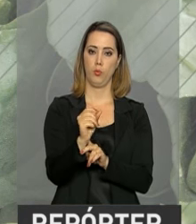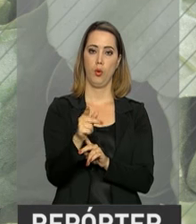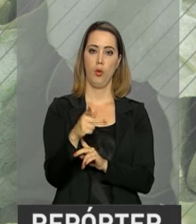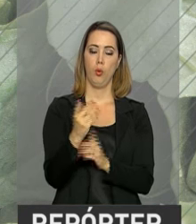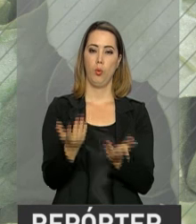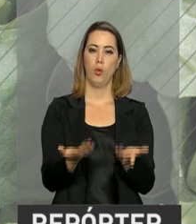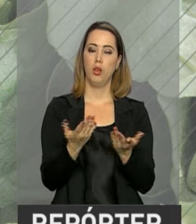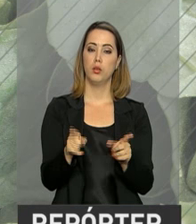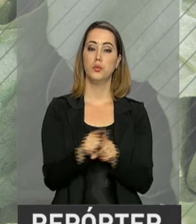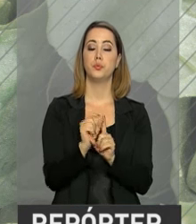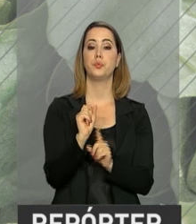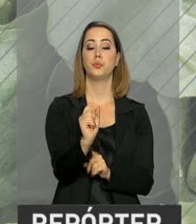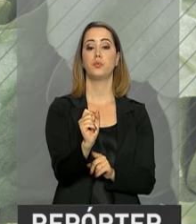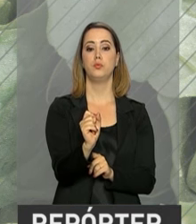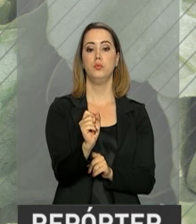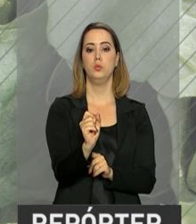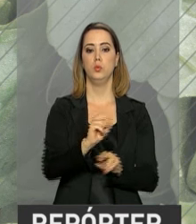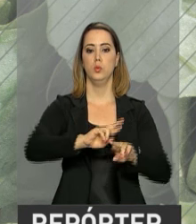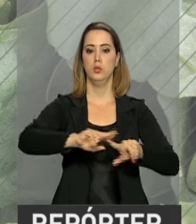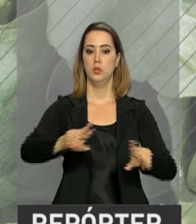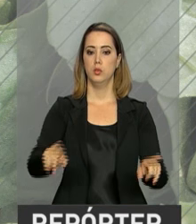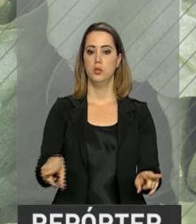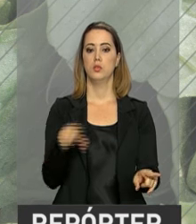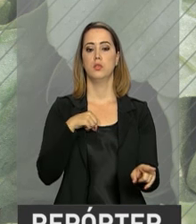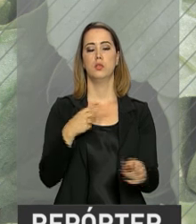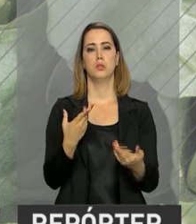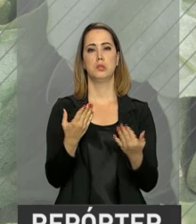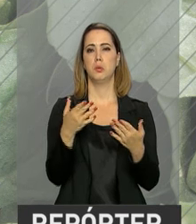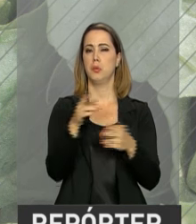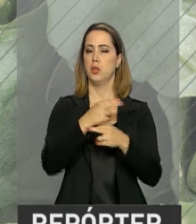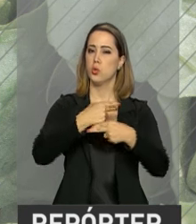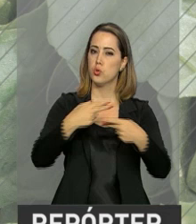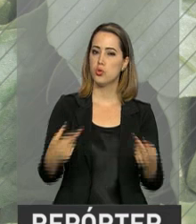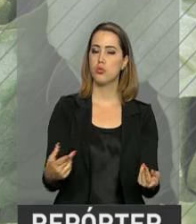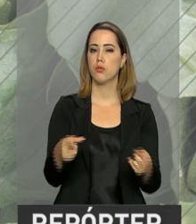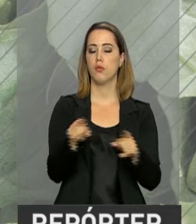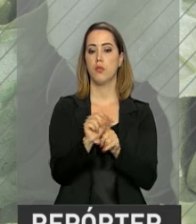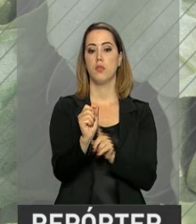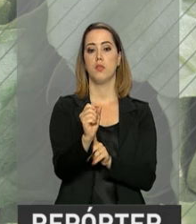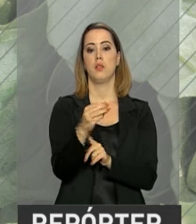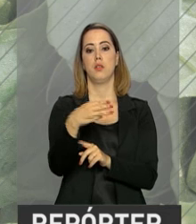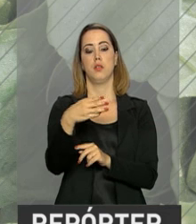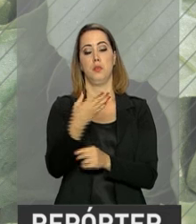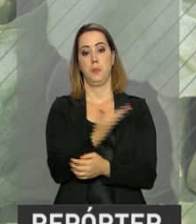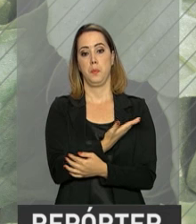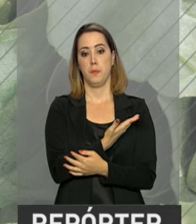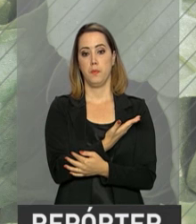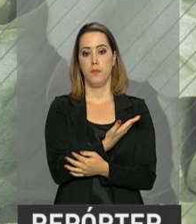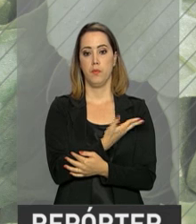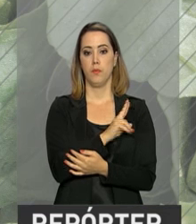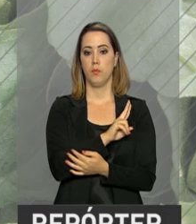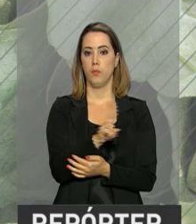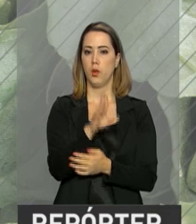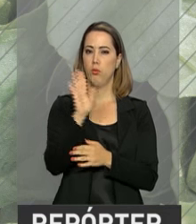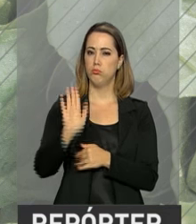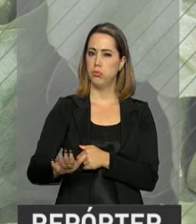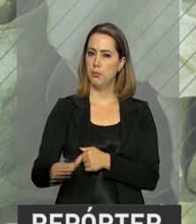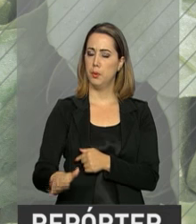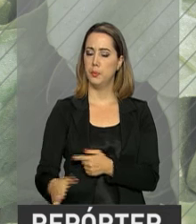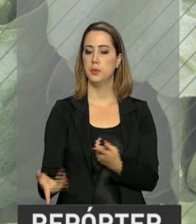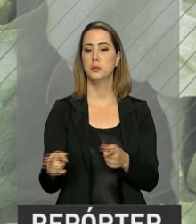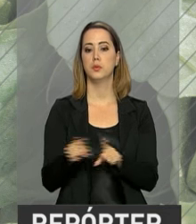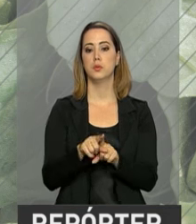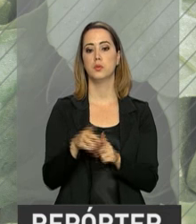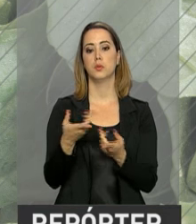hortaliças houve ainda queda nos preços médios do espinafre ao cachor Vagem chuchu